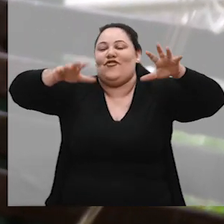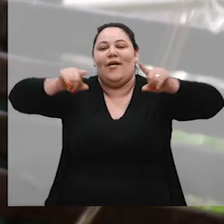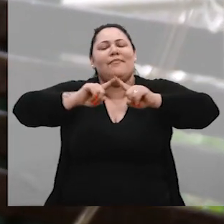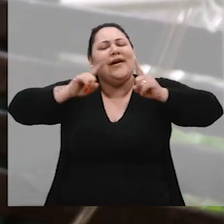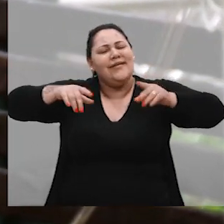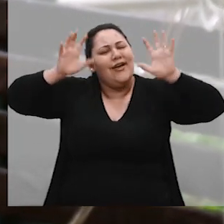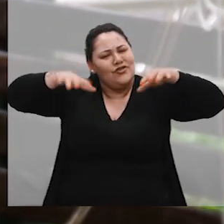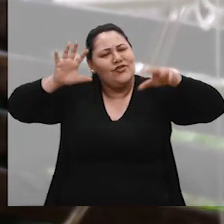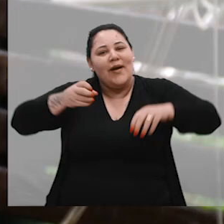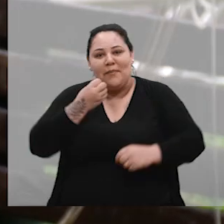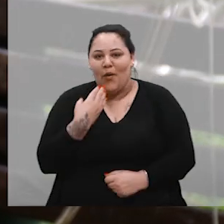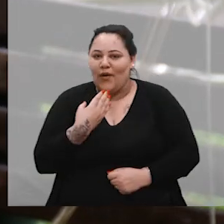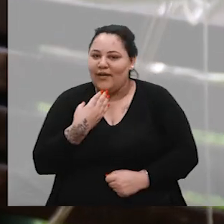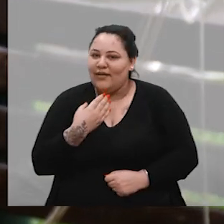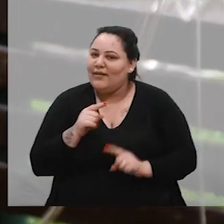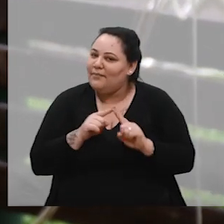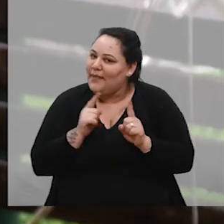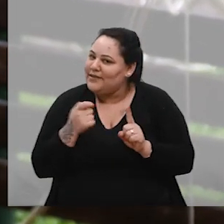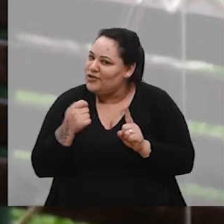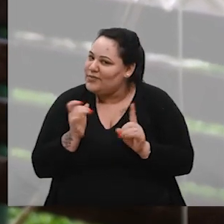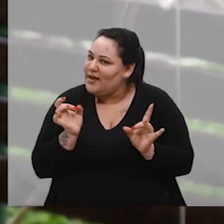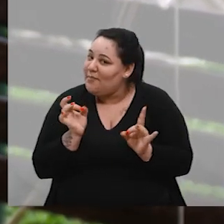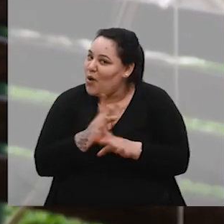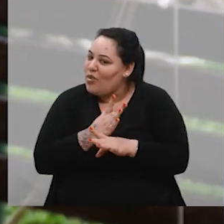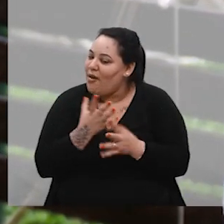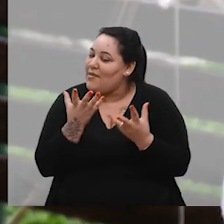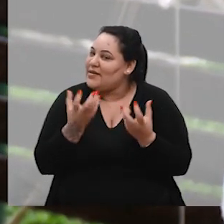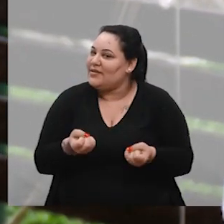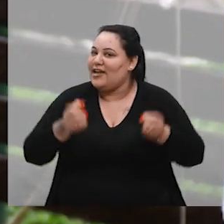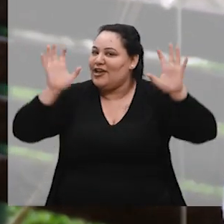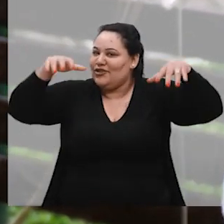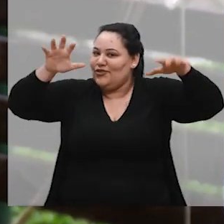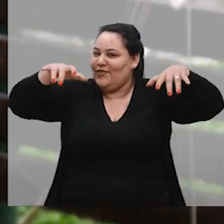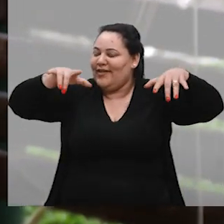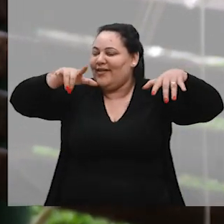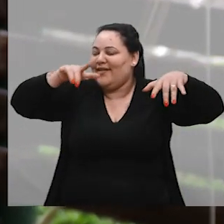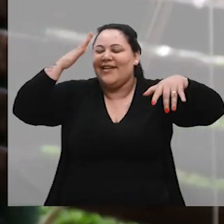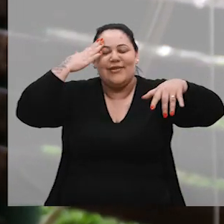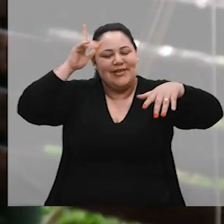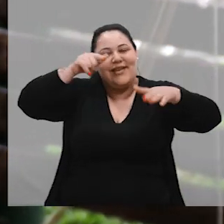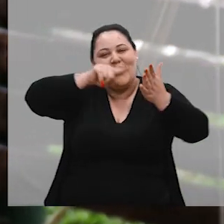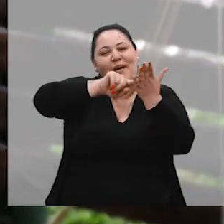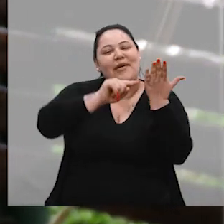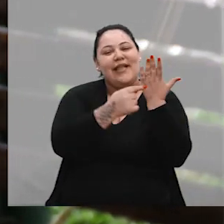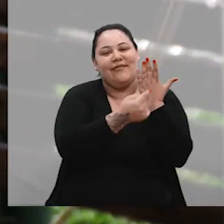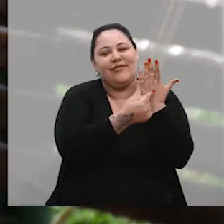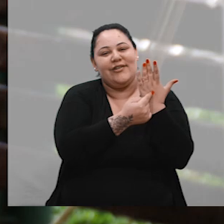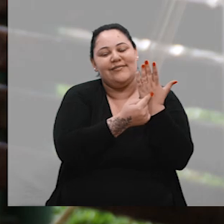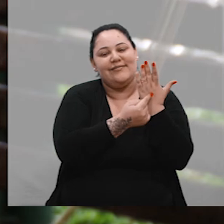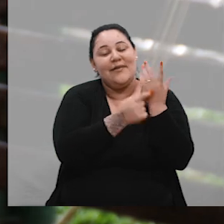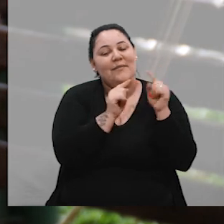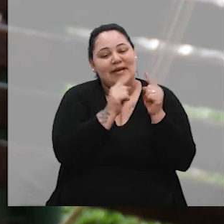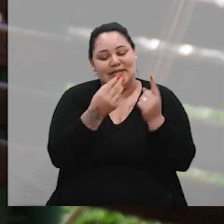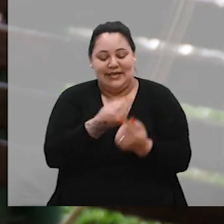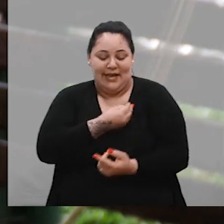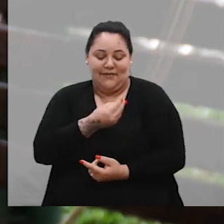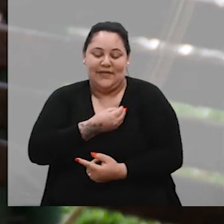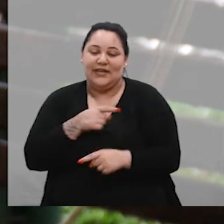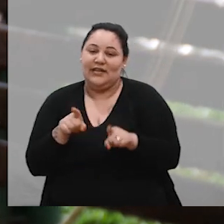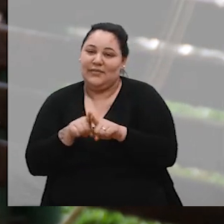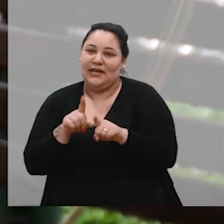estar pronta para receber essa chuva. Isso é metafórico, né? Na vida nós temos várias situações